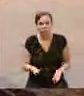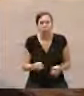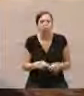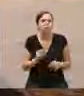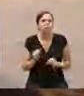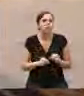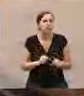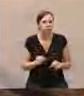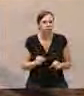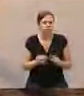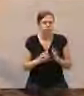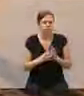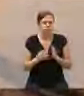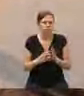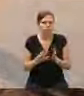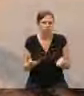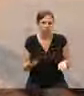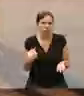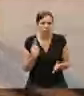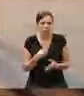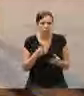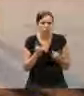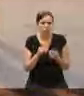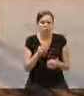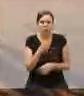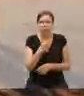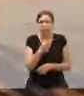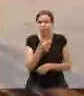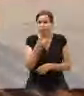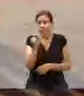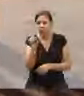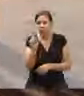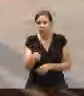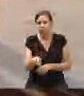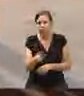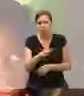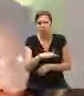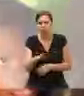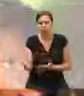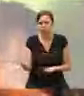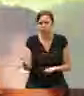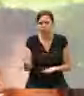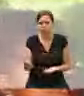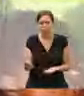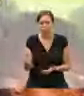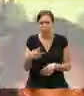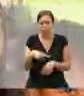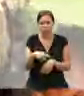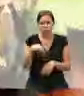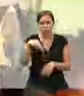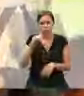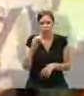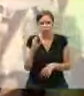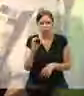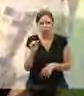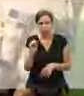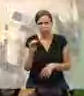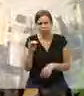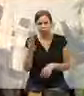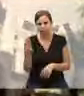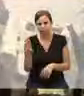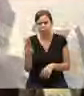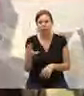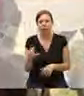HIV. Nós estamos atendendo 10 mil crianças em Moçambique. Então, só em Moçambique falta 590